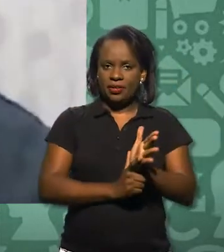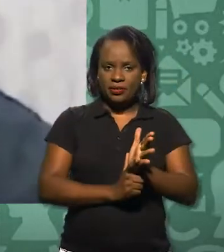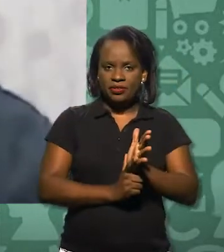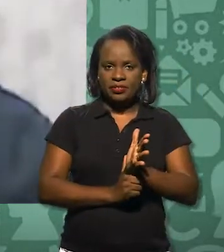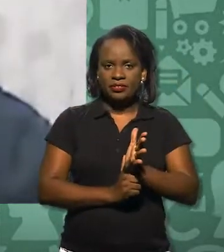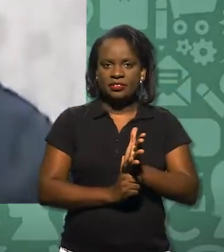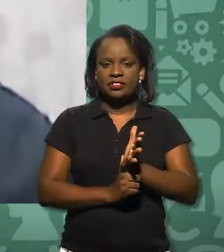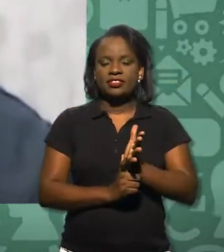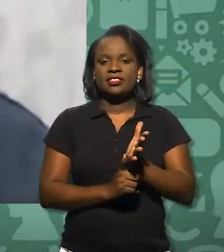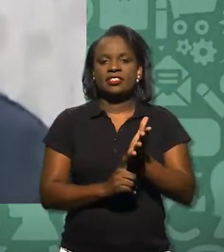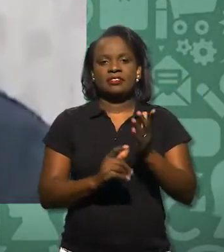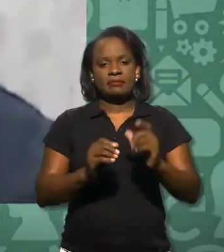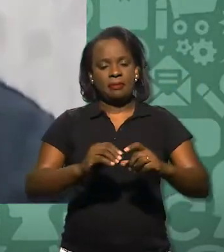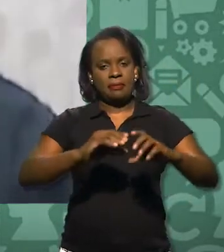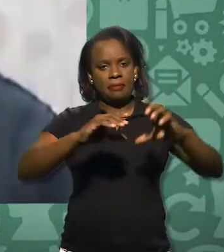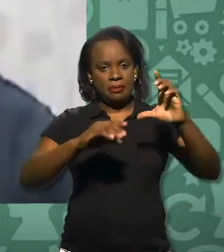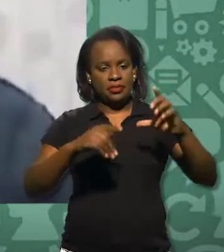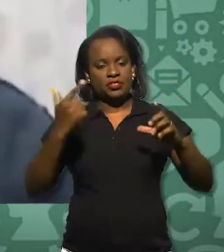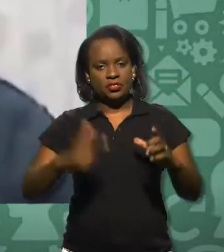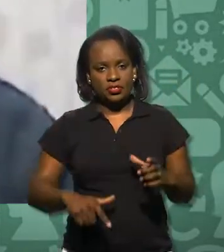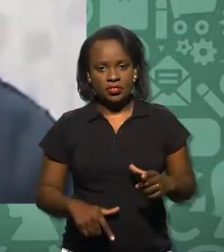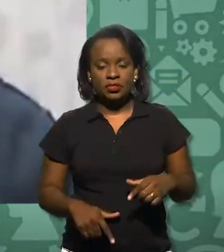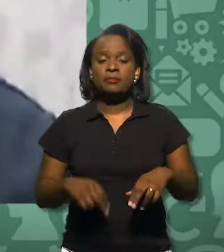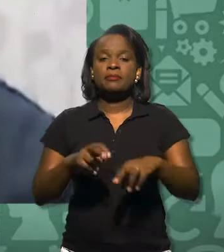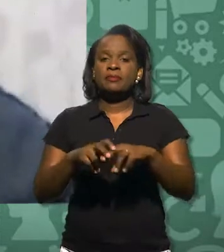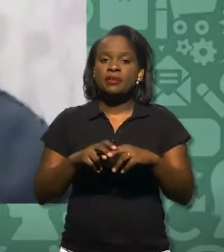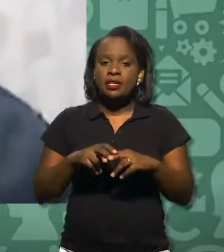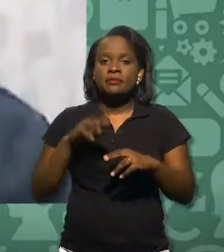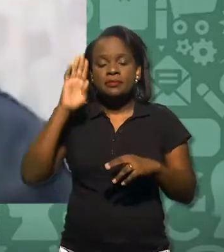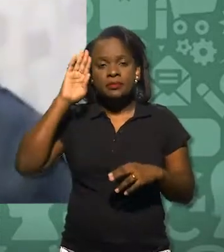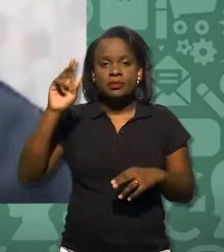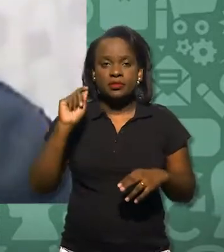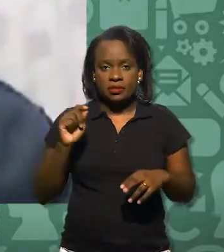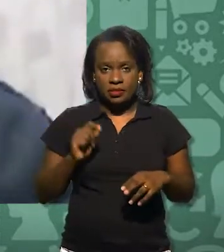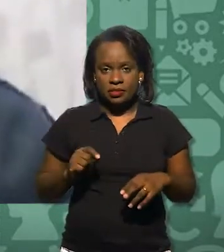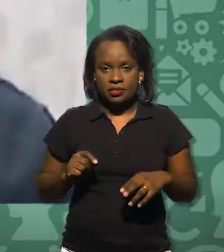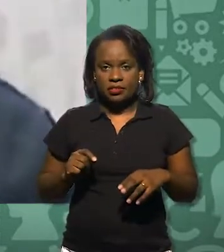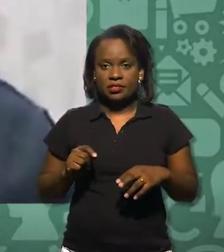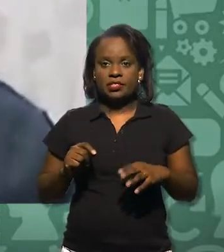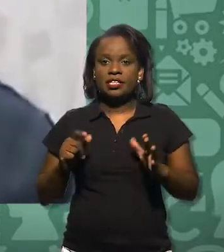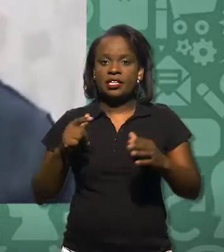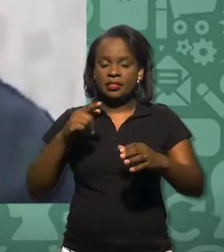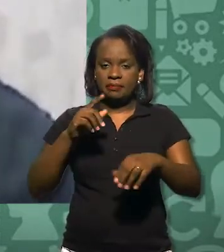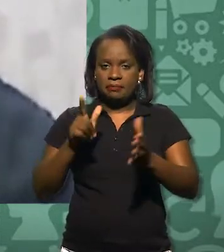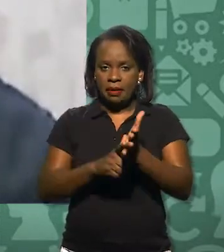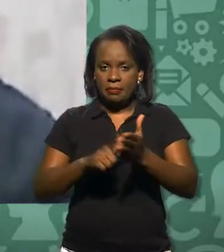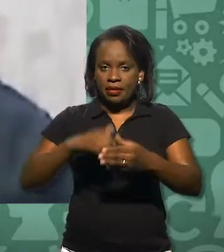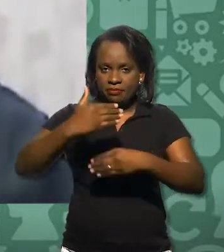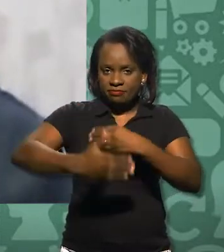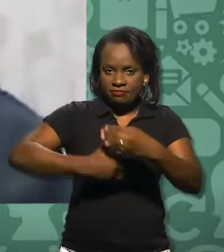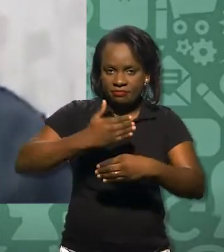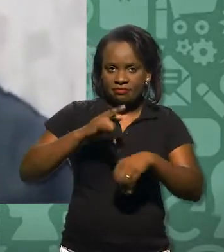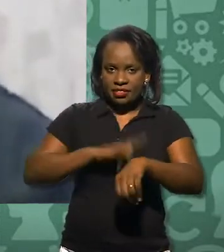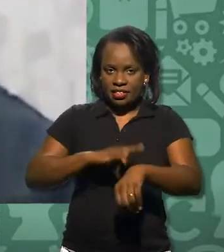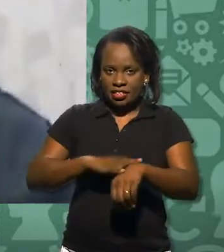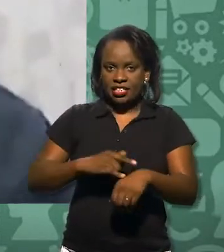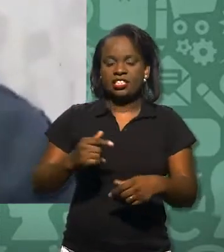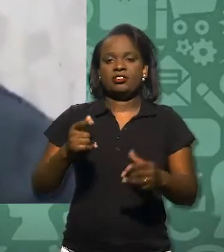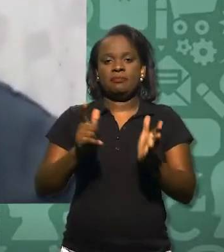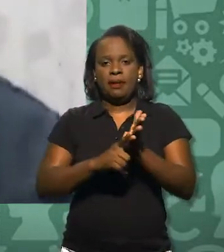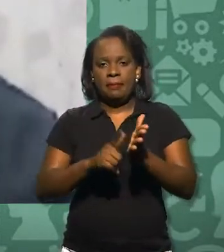o papel, né, começou a aparecer de novo, através principalmente dos papéis sanitários, o